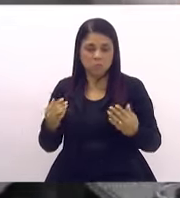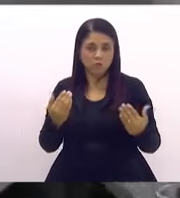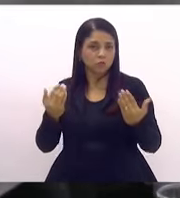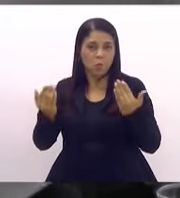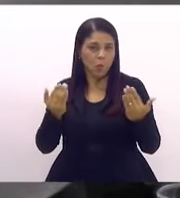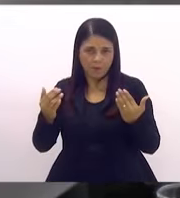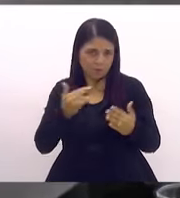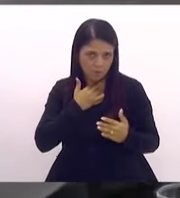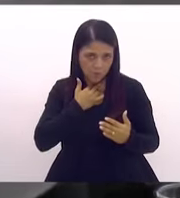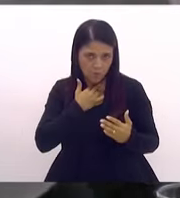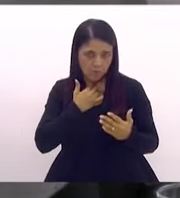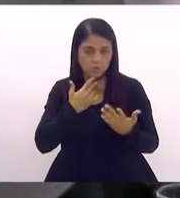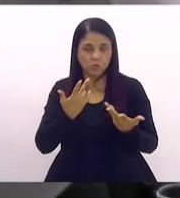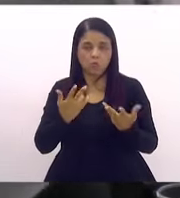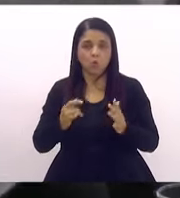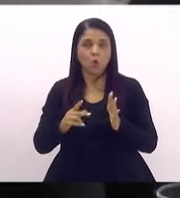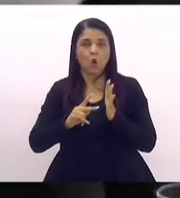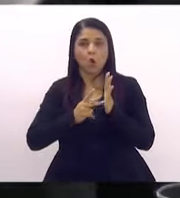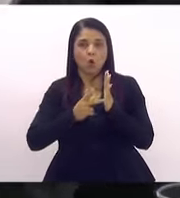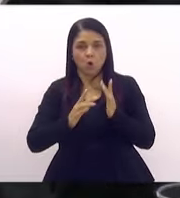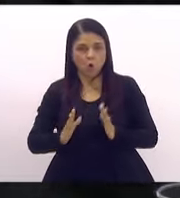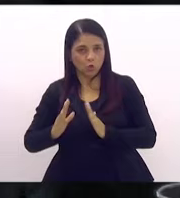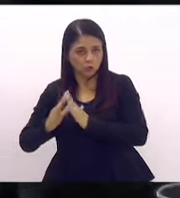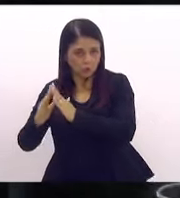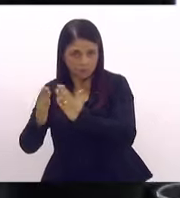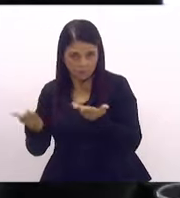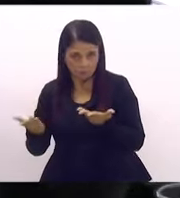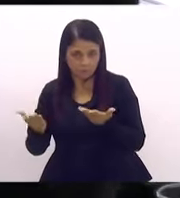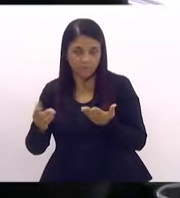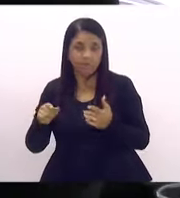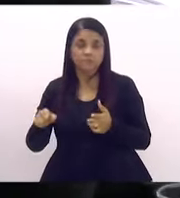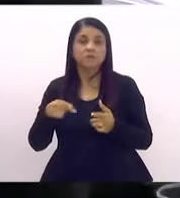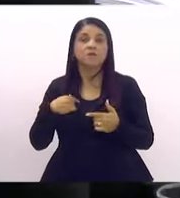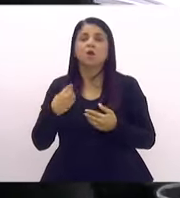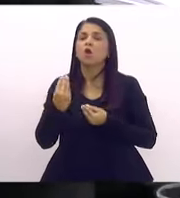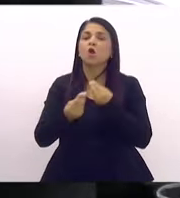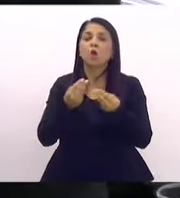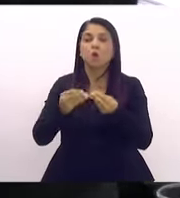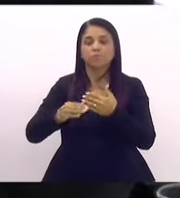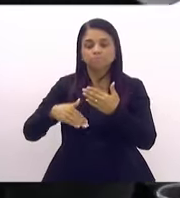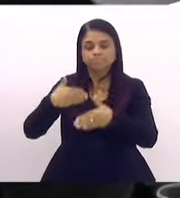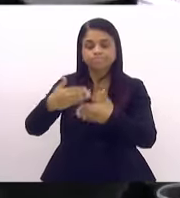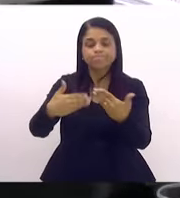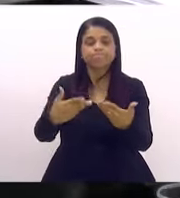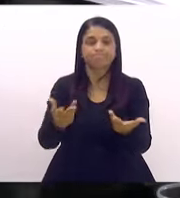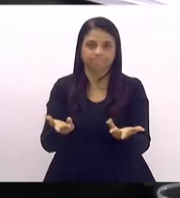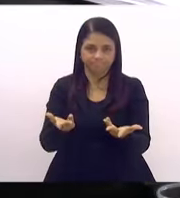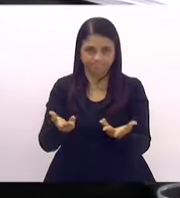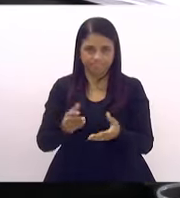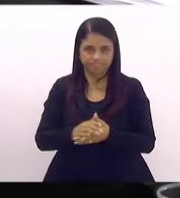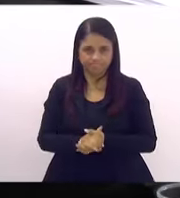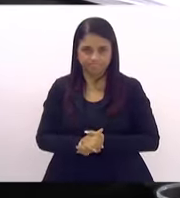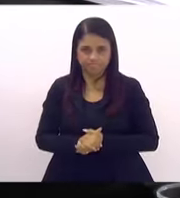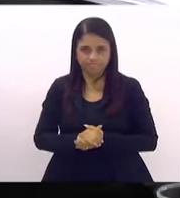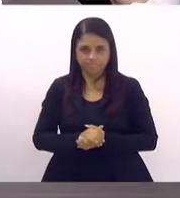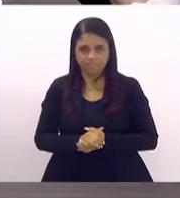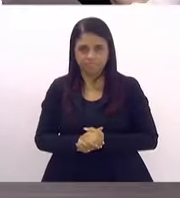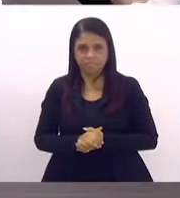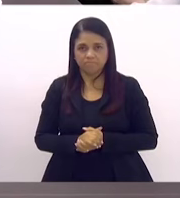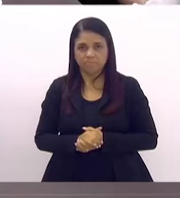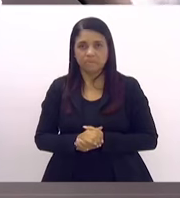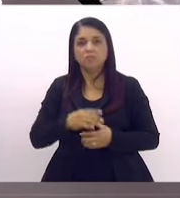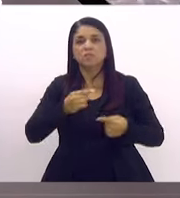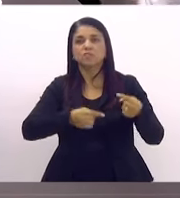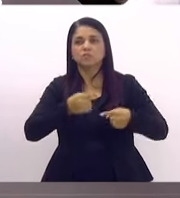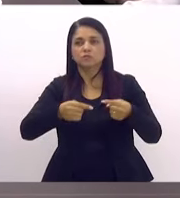não é isso que eu estou discutindo. É só como serão os procedimentos daqui para frente. Perfeito. Senhor presidente. Inscrito para discutir, deputado